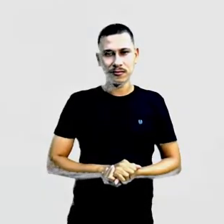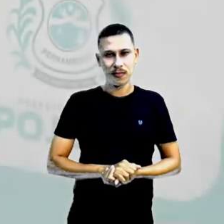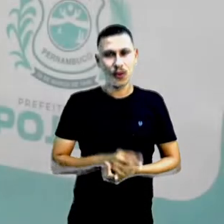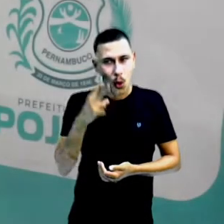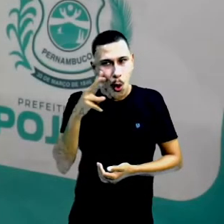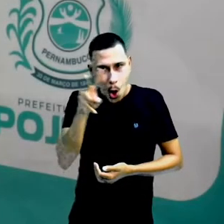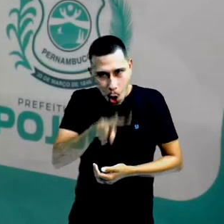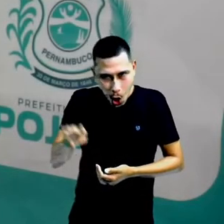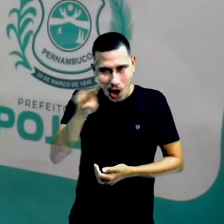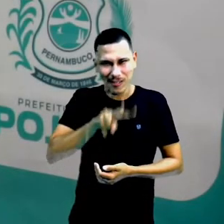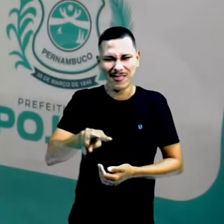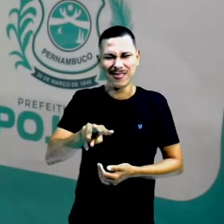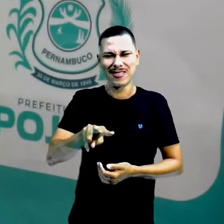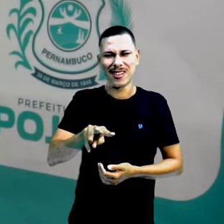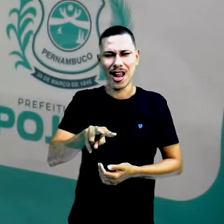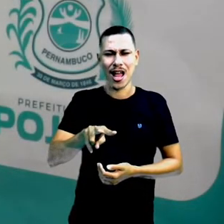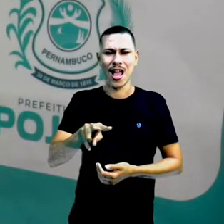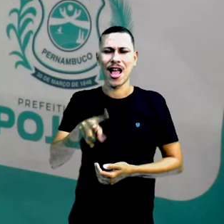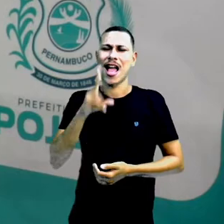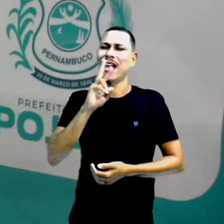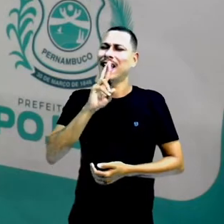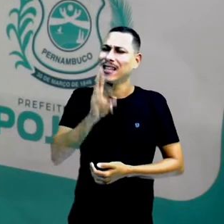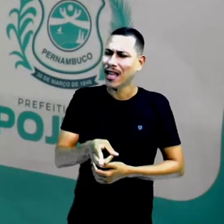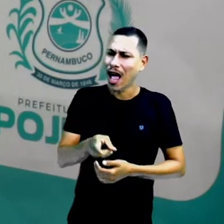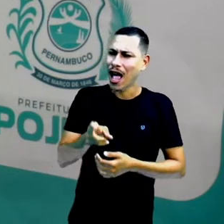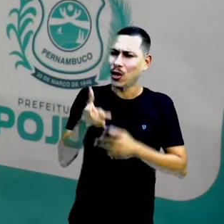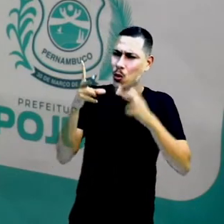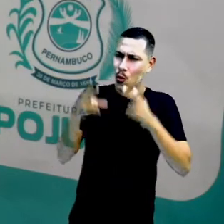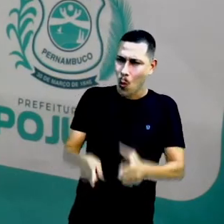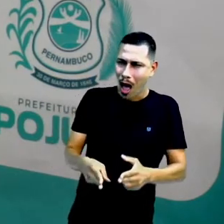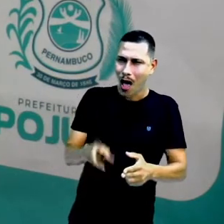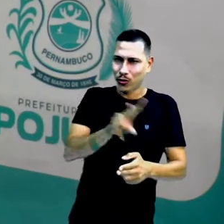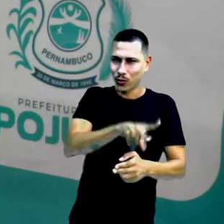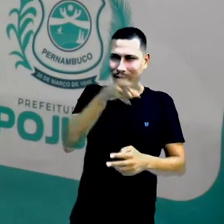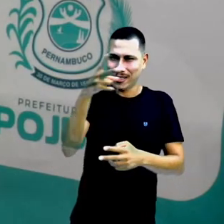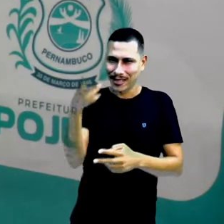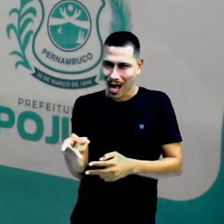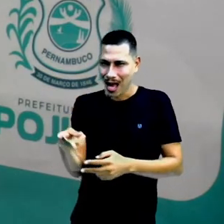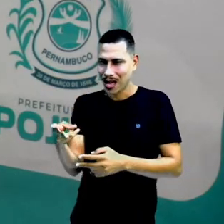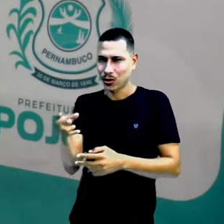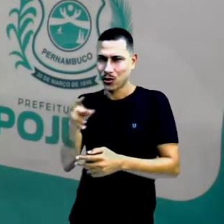Olha aí. O mesmo resultado na condição inversa da